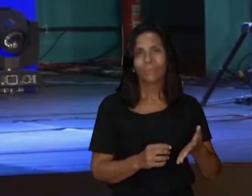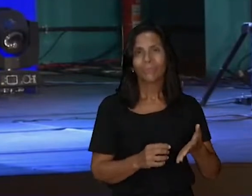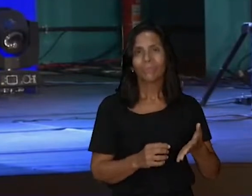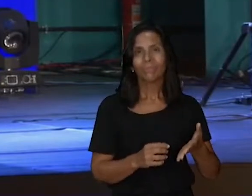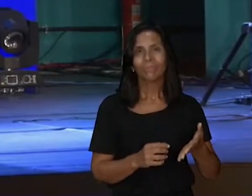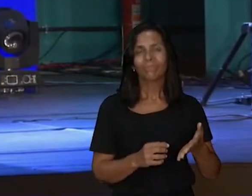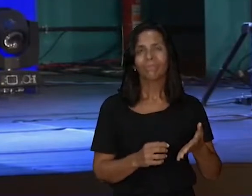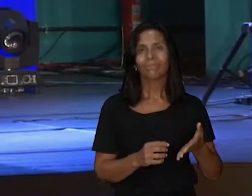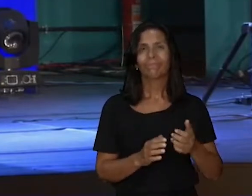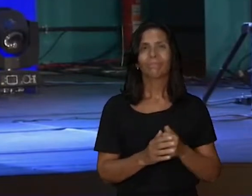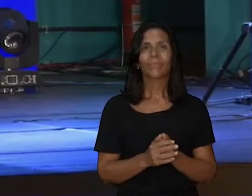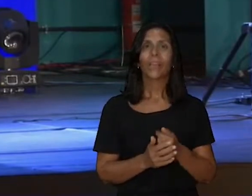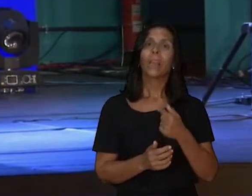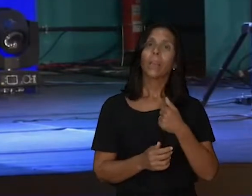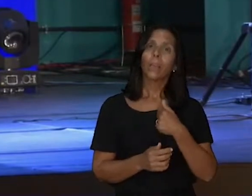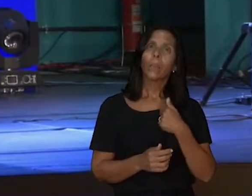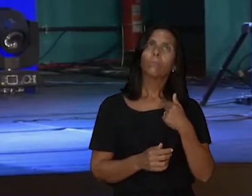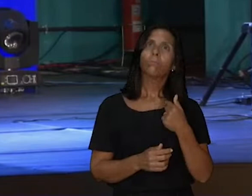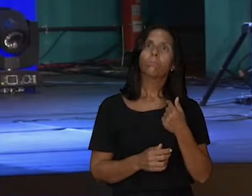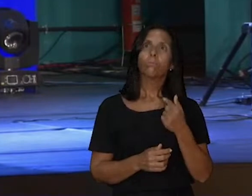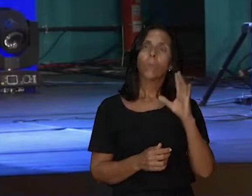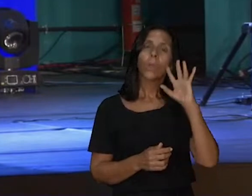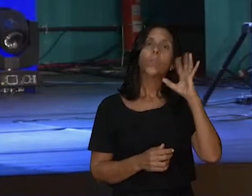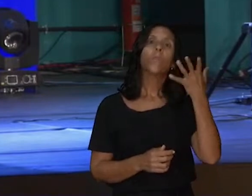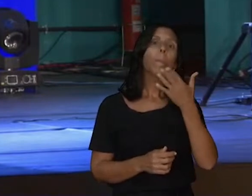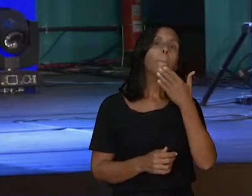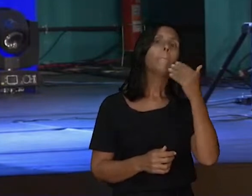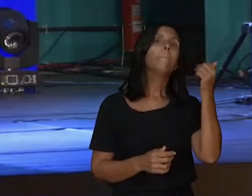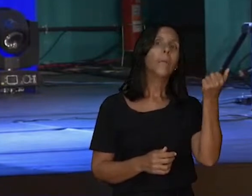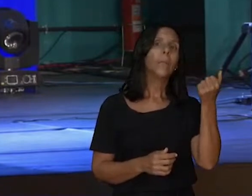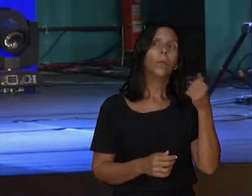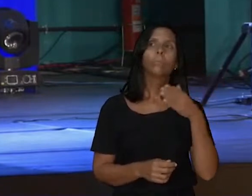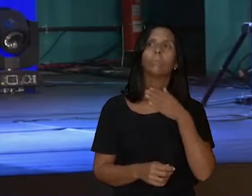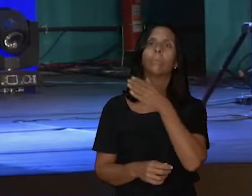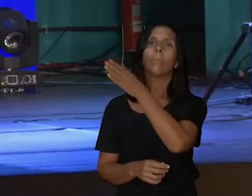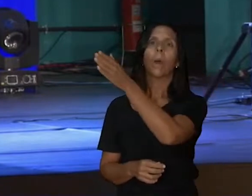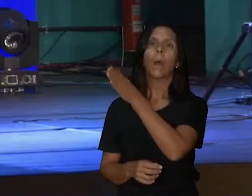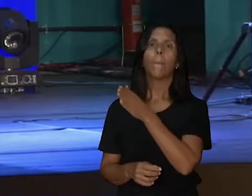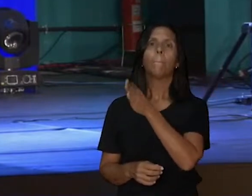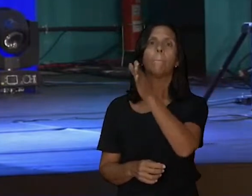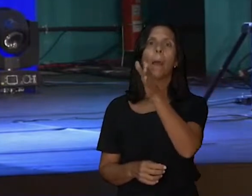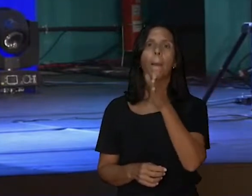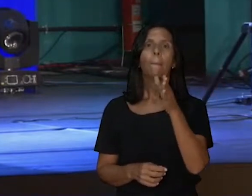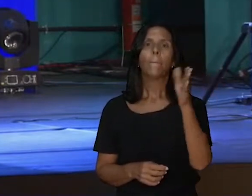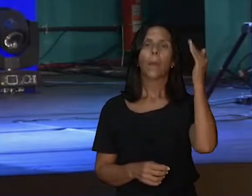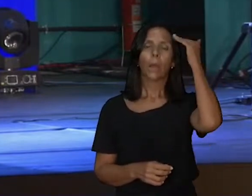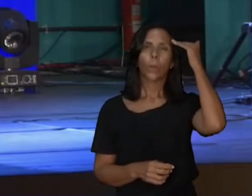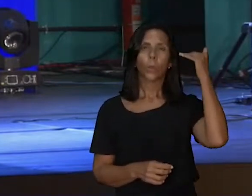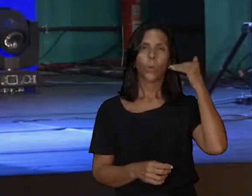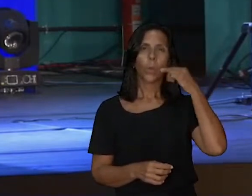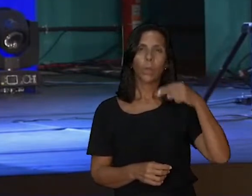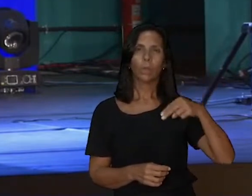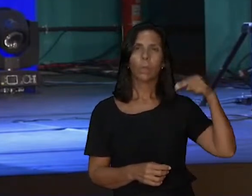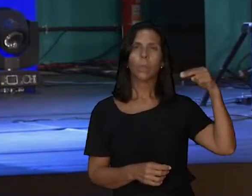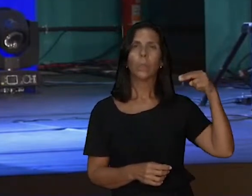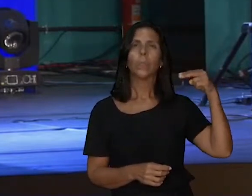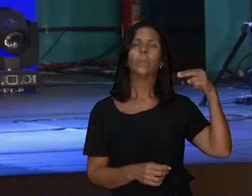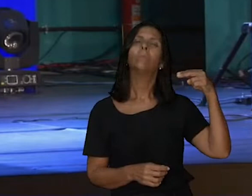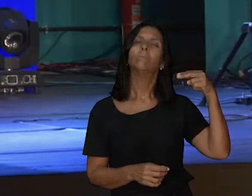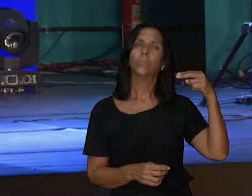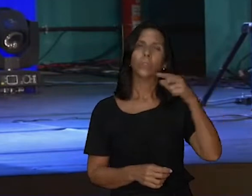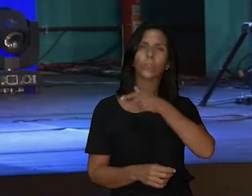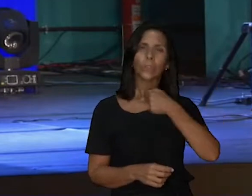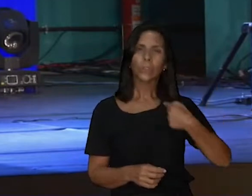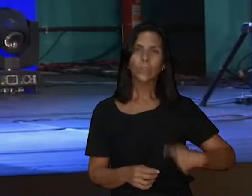suprir, eu preferi gastar minha vida indo para lugares como a Coreia do Norte, a China, o Haiti,